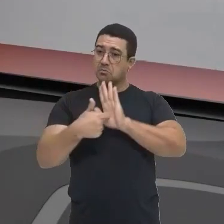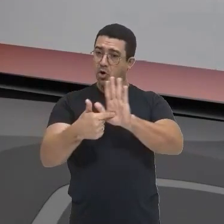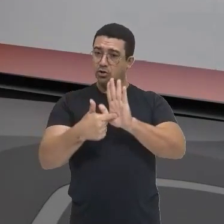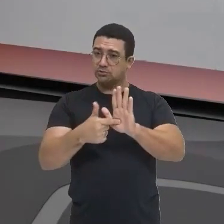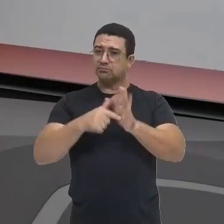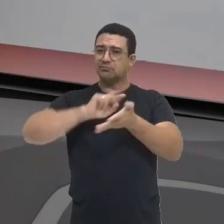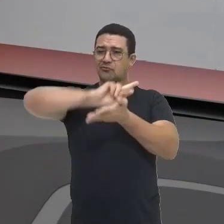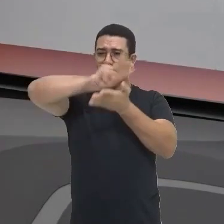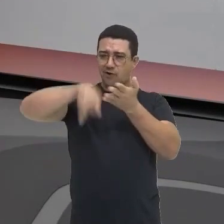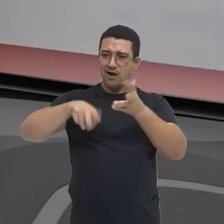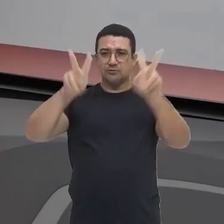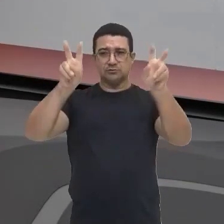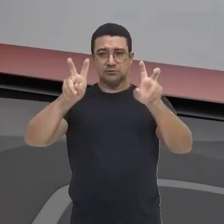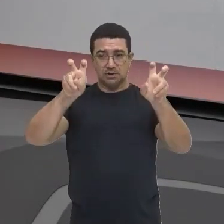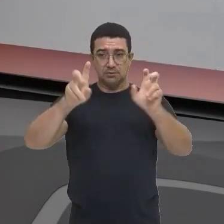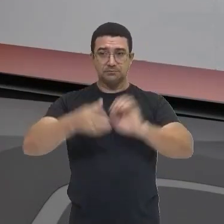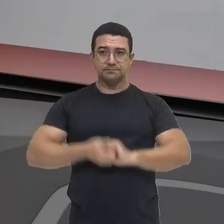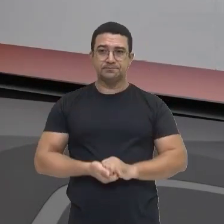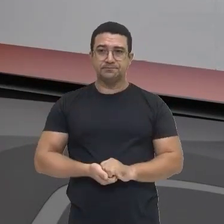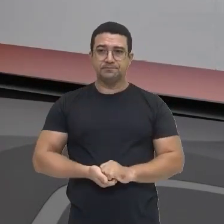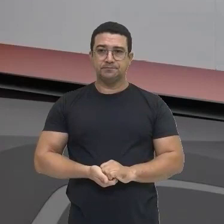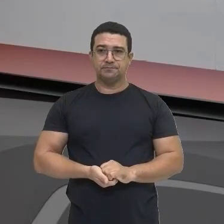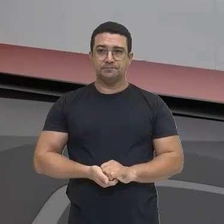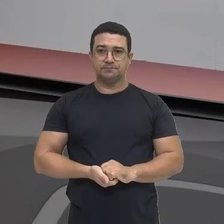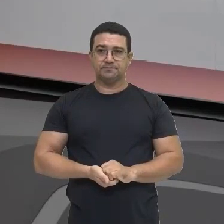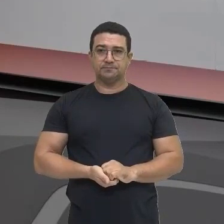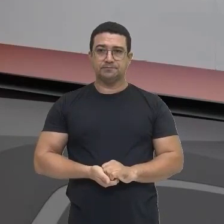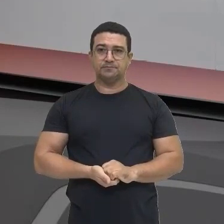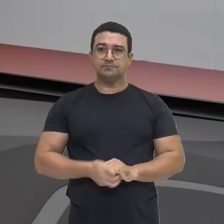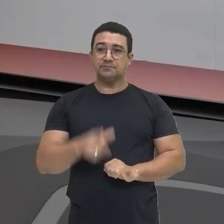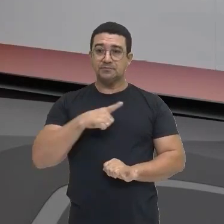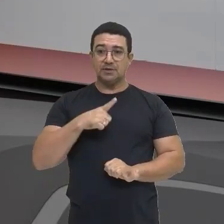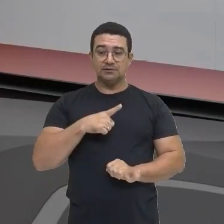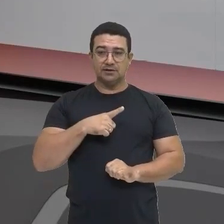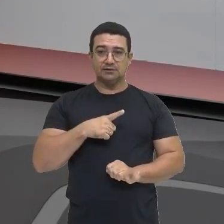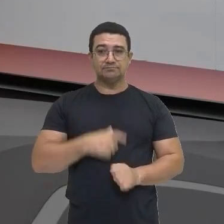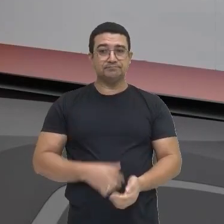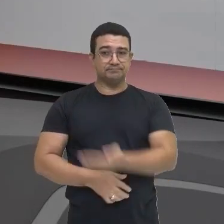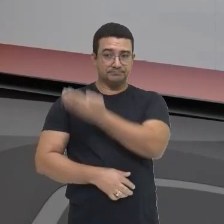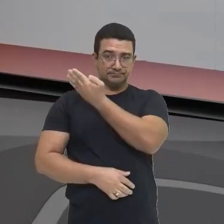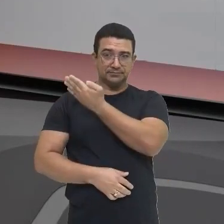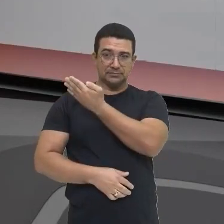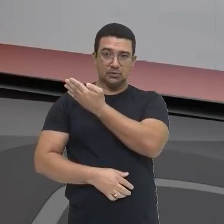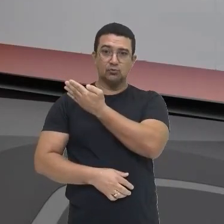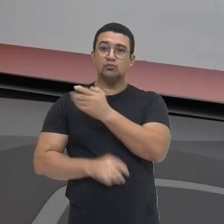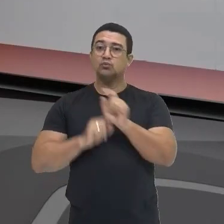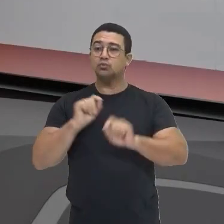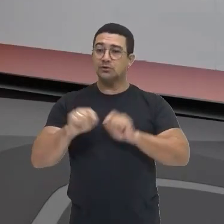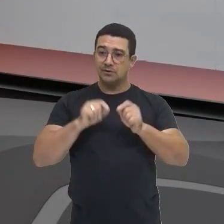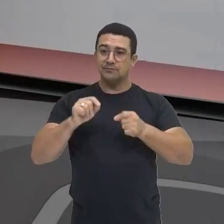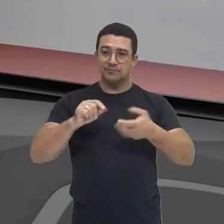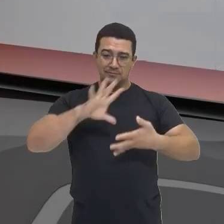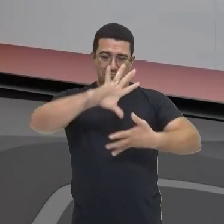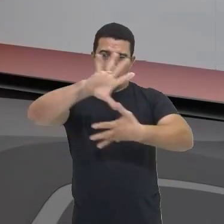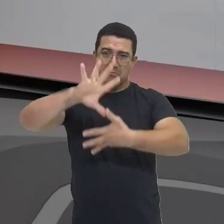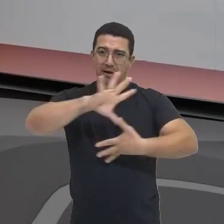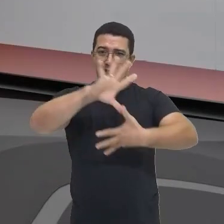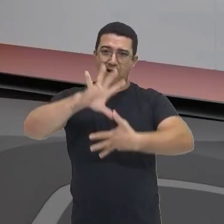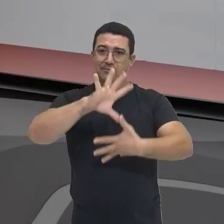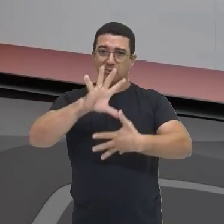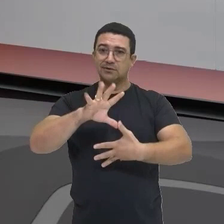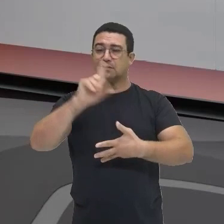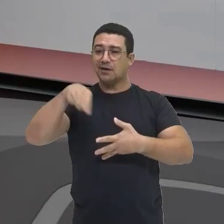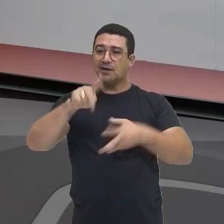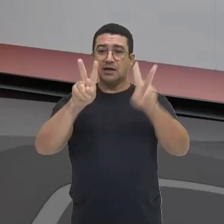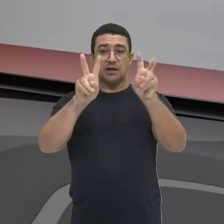diferentes temáticas. Olha só. A gente tem aqui esse mapa que trata de demografia, ele trata de um tema específico,